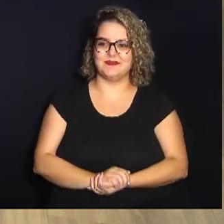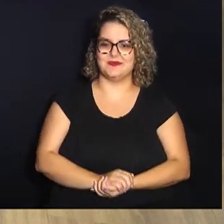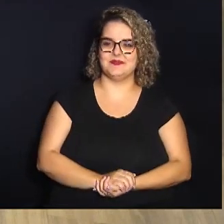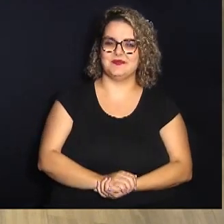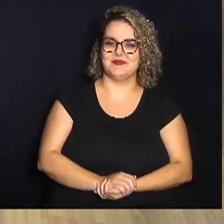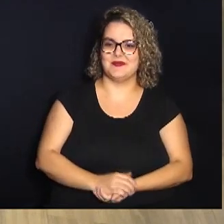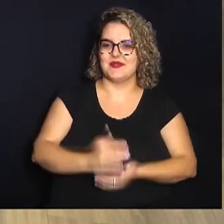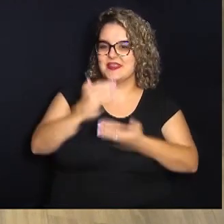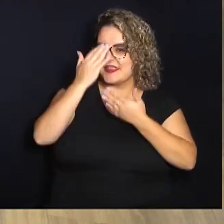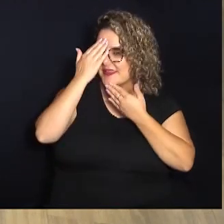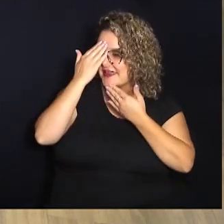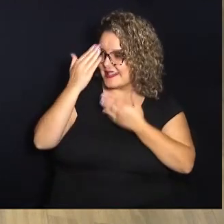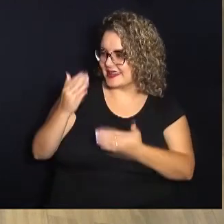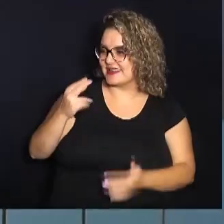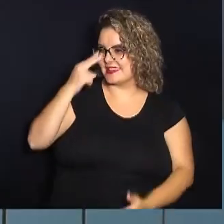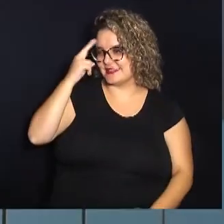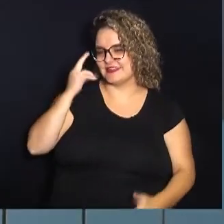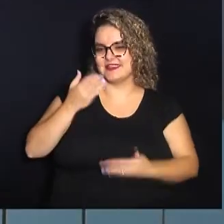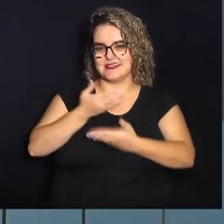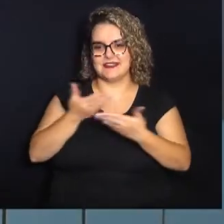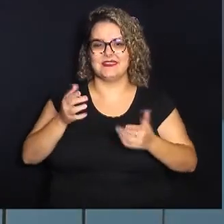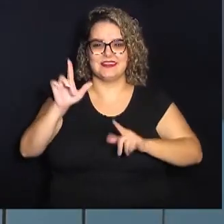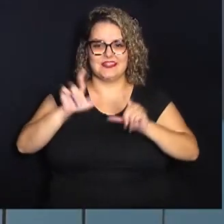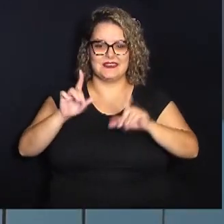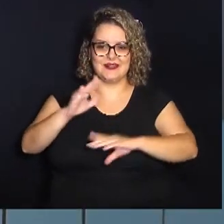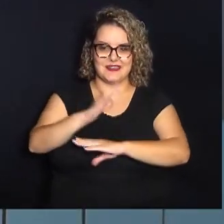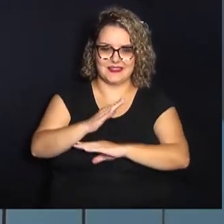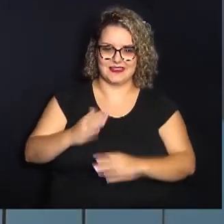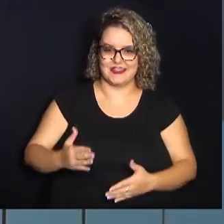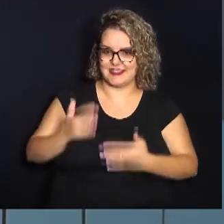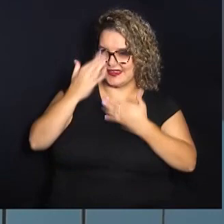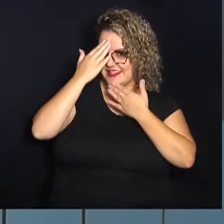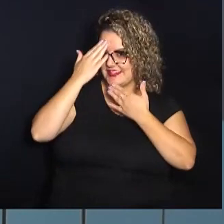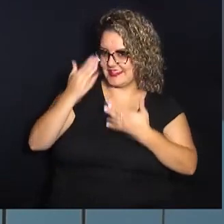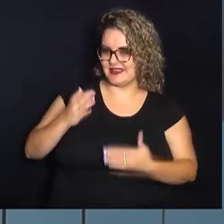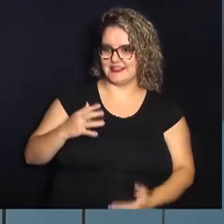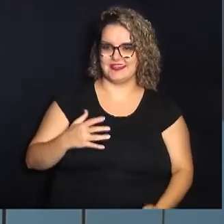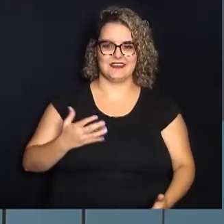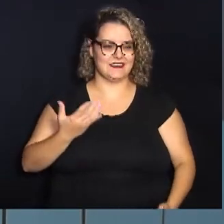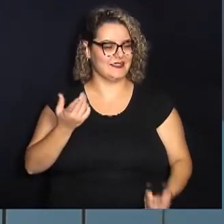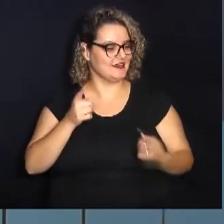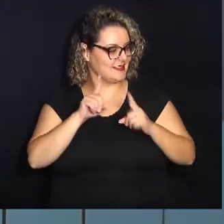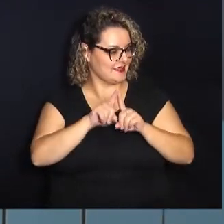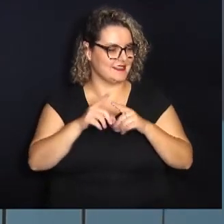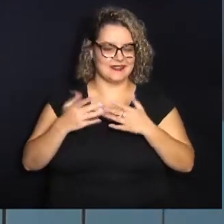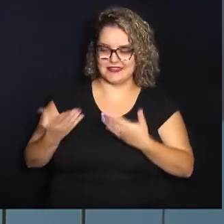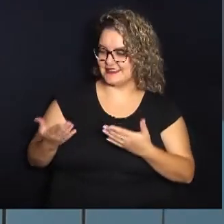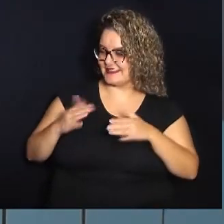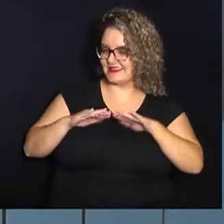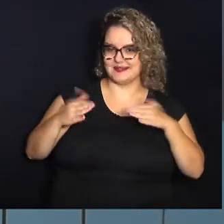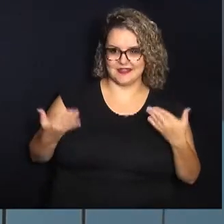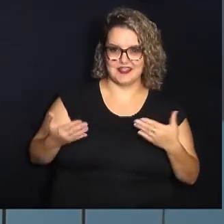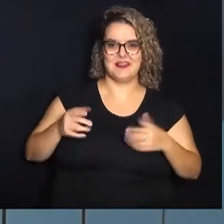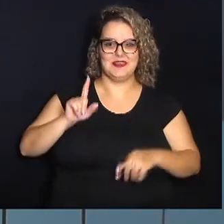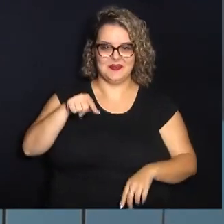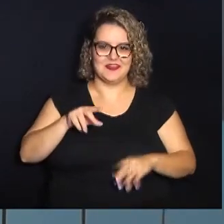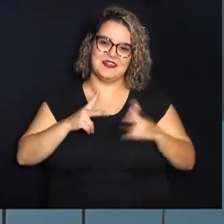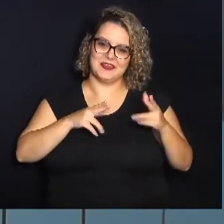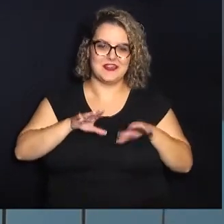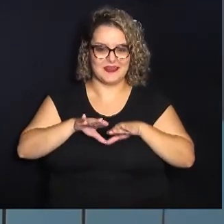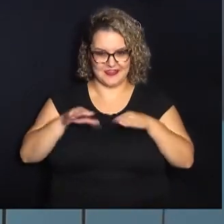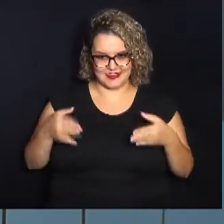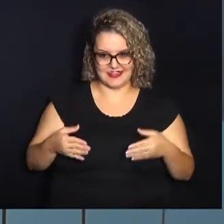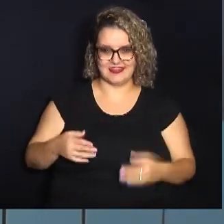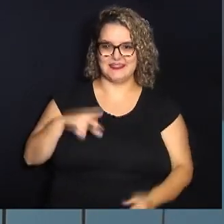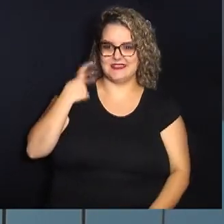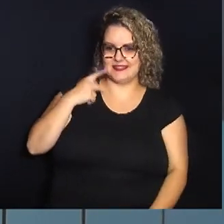que agradeço, Gabriel, vocês, a TV Câmara. Agradeço também aqui os companheiros aqui, né, de mesa, não tem uma mesa, mas é como se fosse, né, vereador